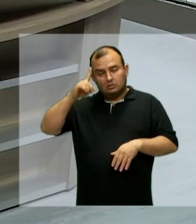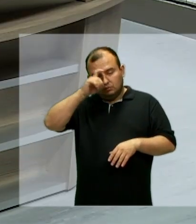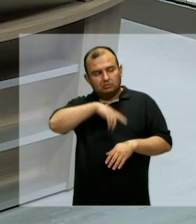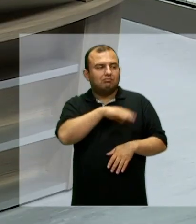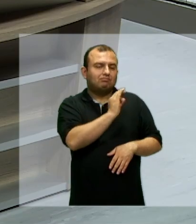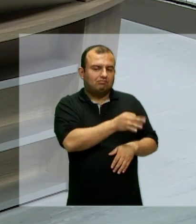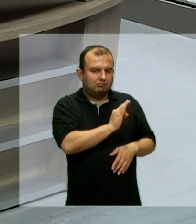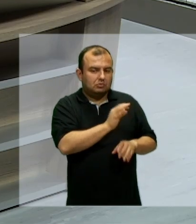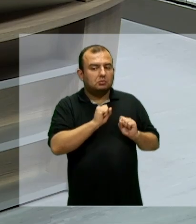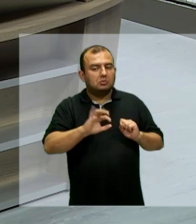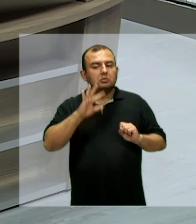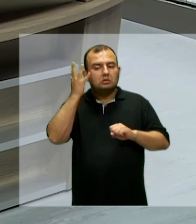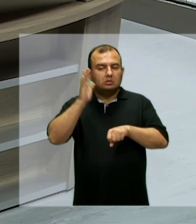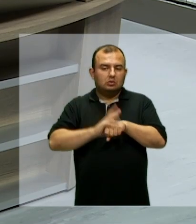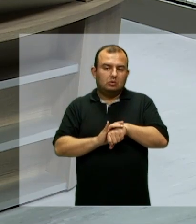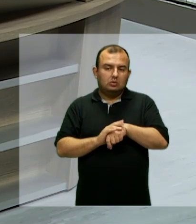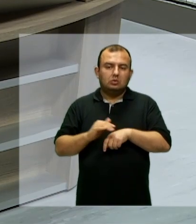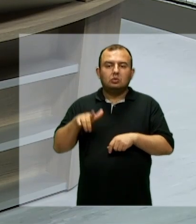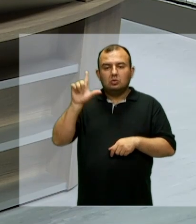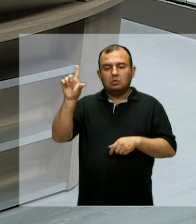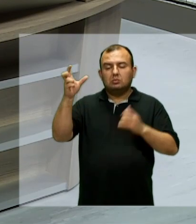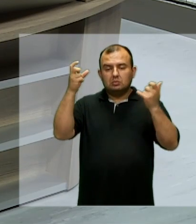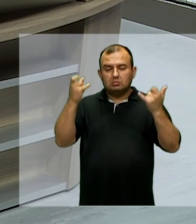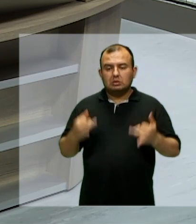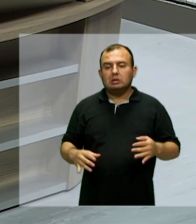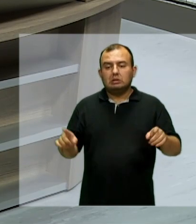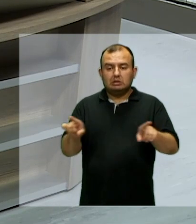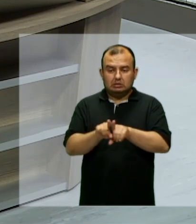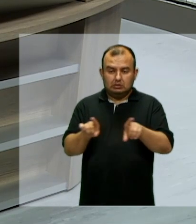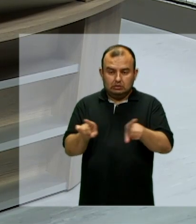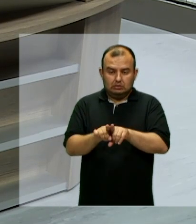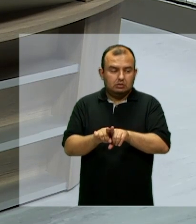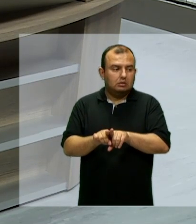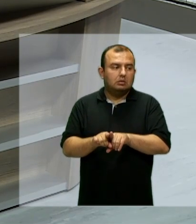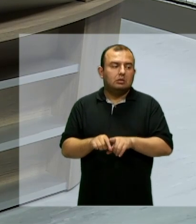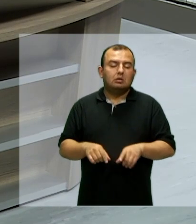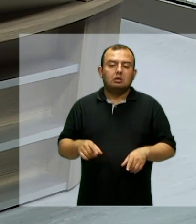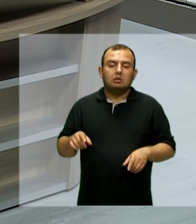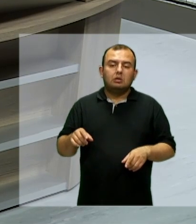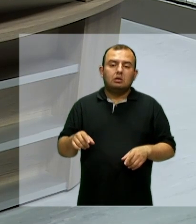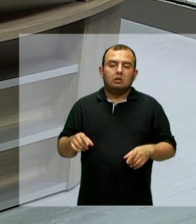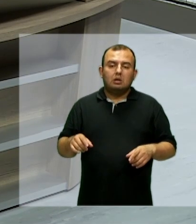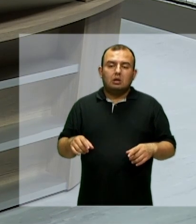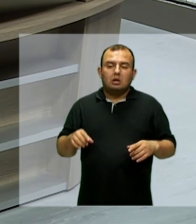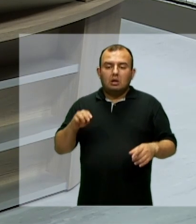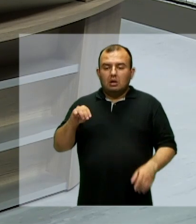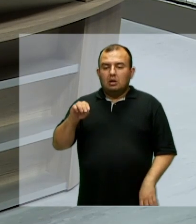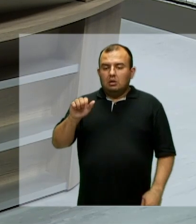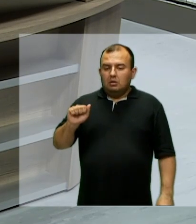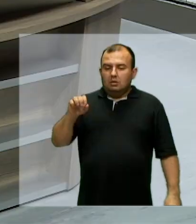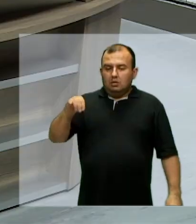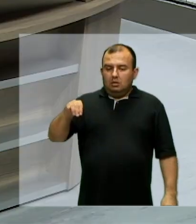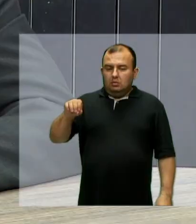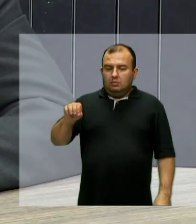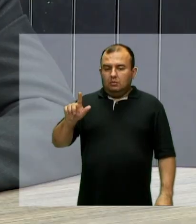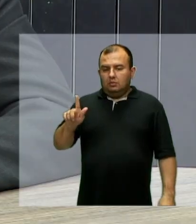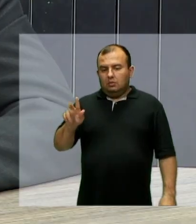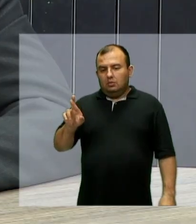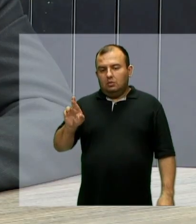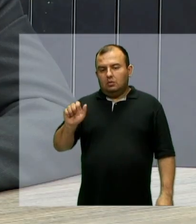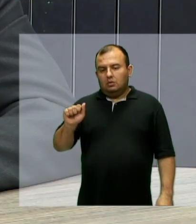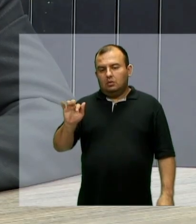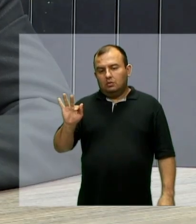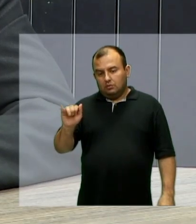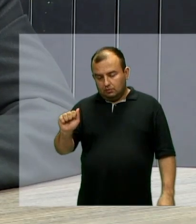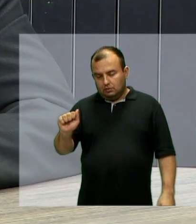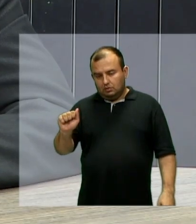é exatamente isso que acontece. E outra coisa só para salientar é que a mamografia ela é acessível. Nós temos